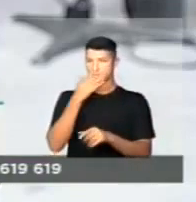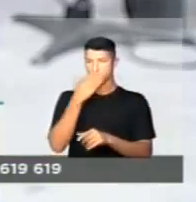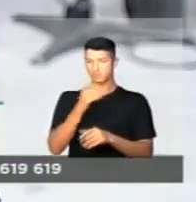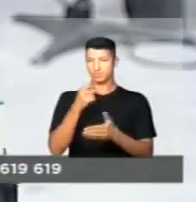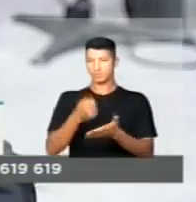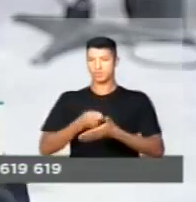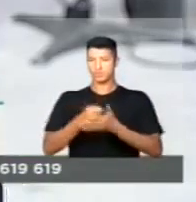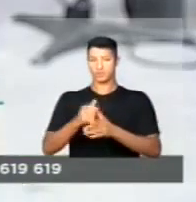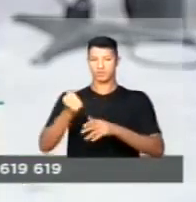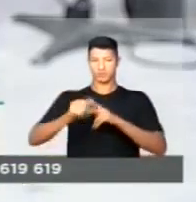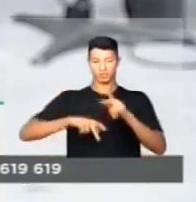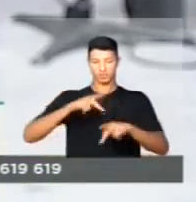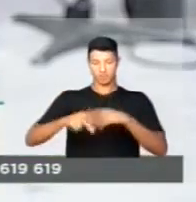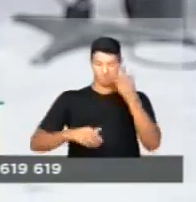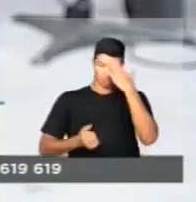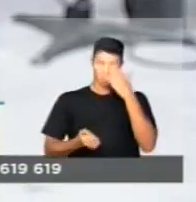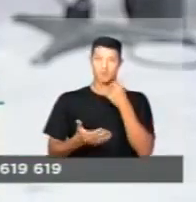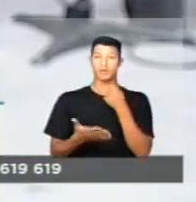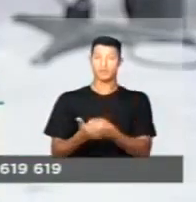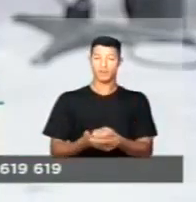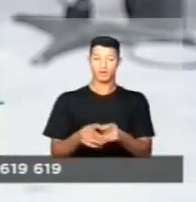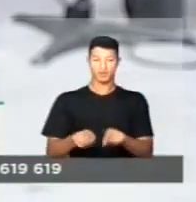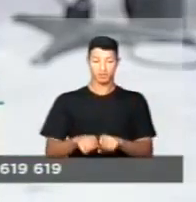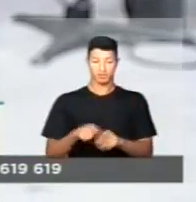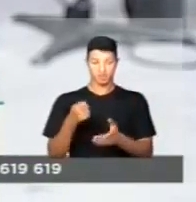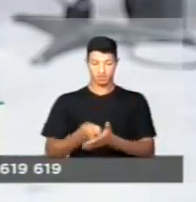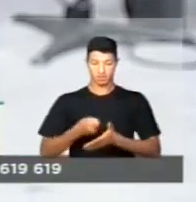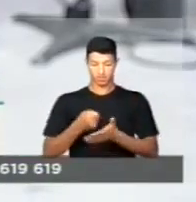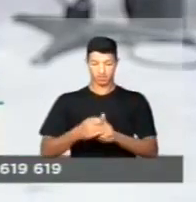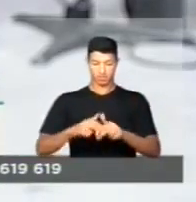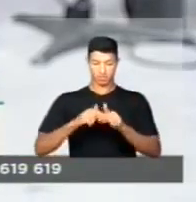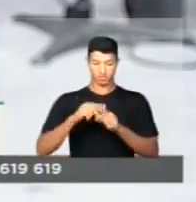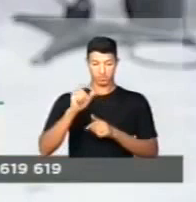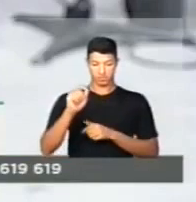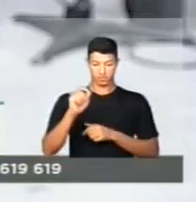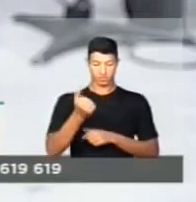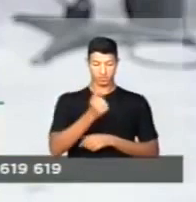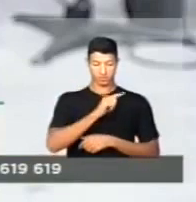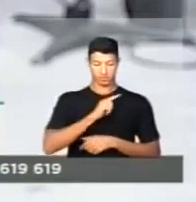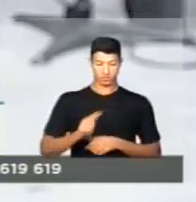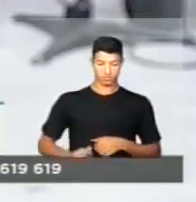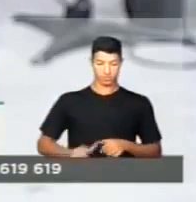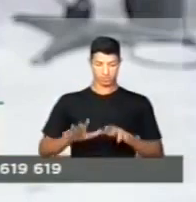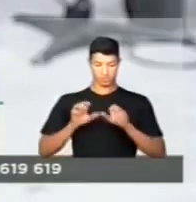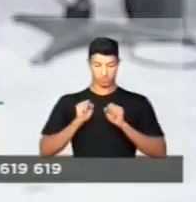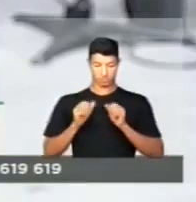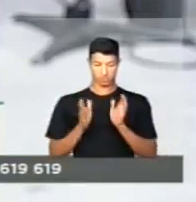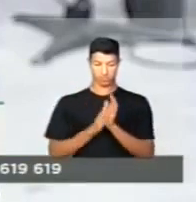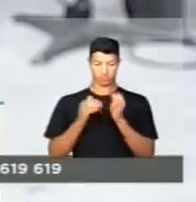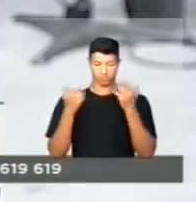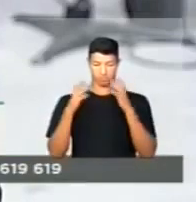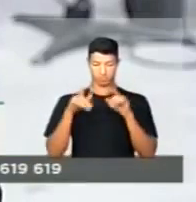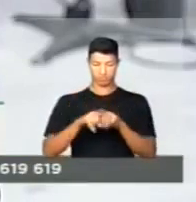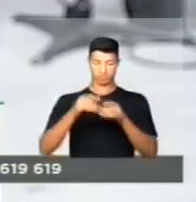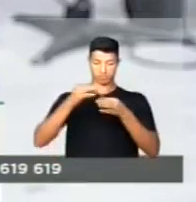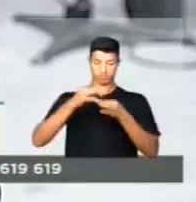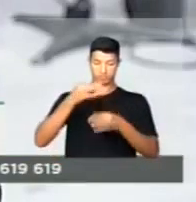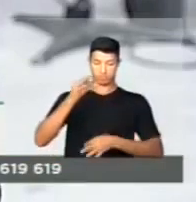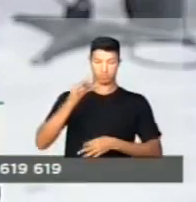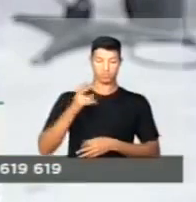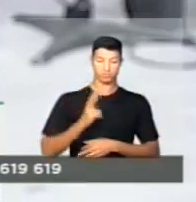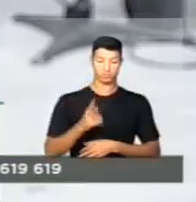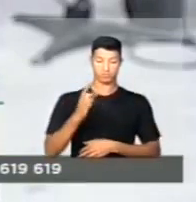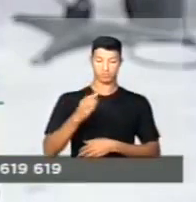cobrança e que a população possa saber o que paga e possa também cobrar pelo que o governo arrecada. Parabéns pelo seu discurso, estamos